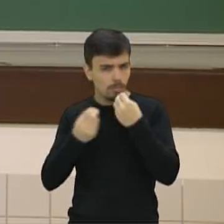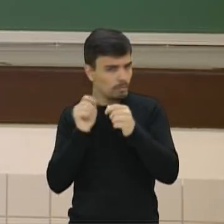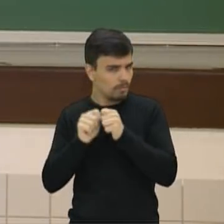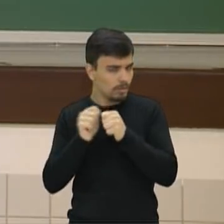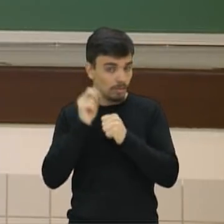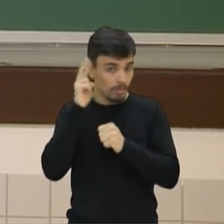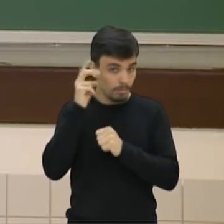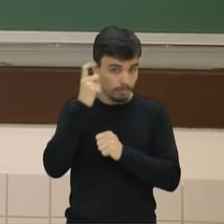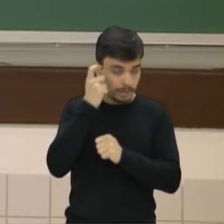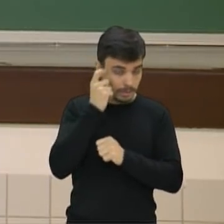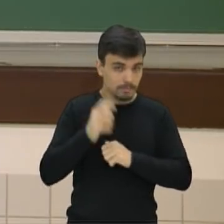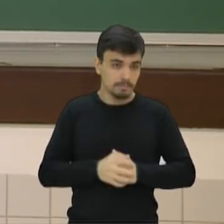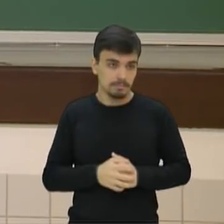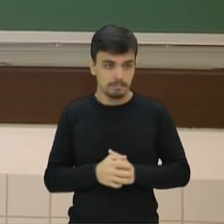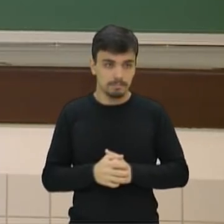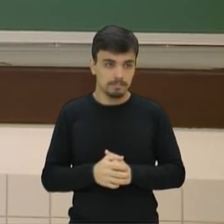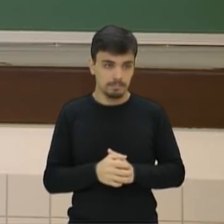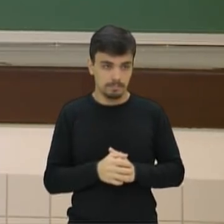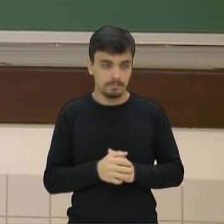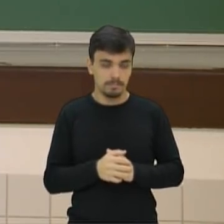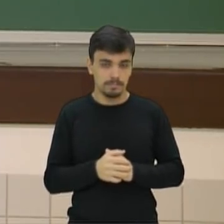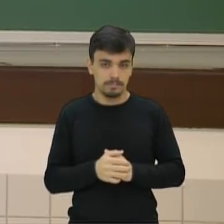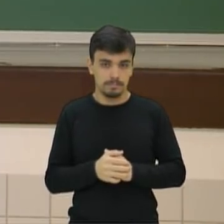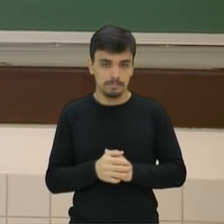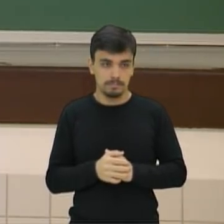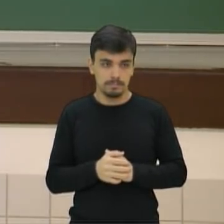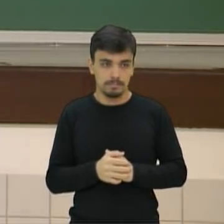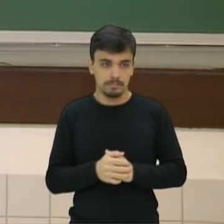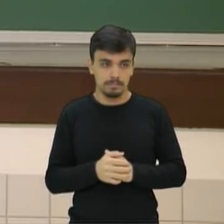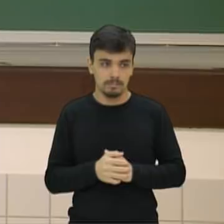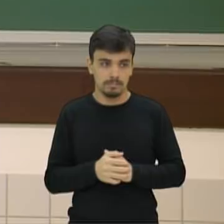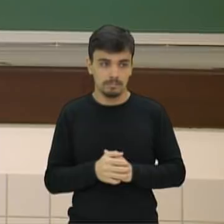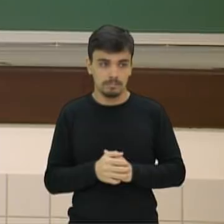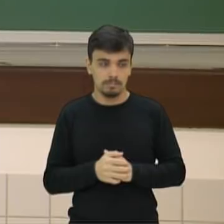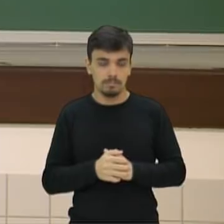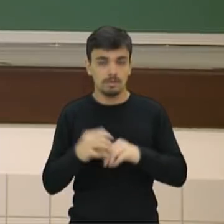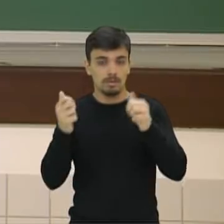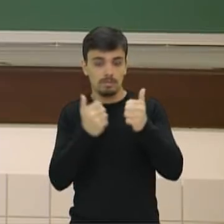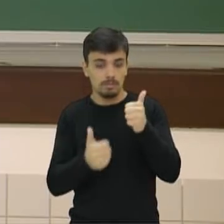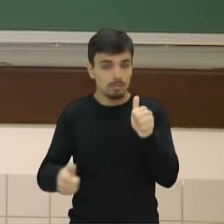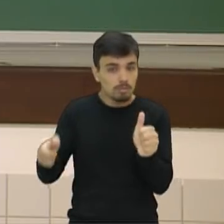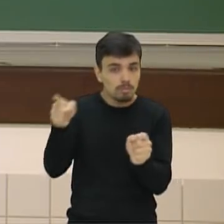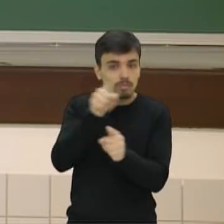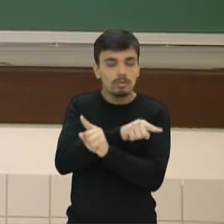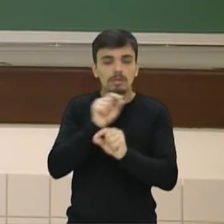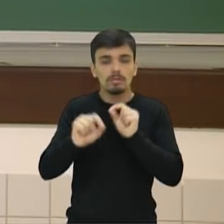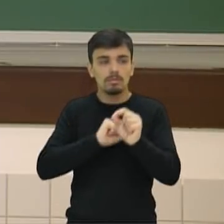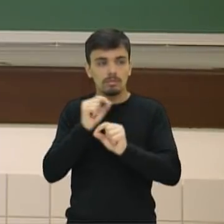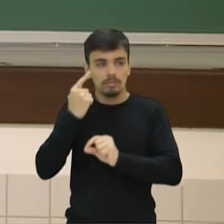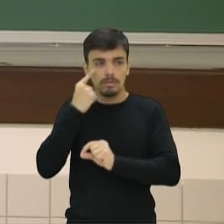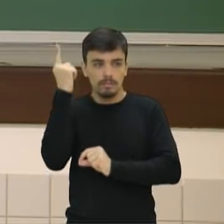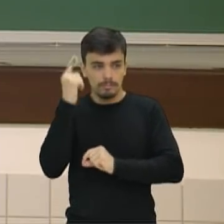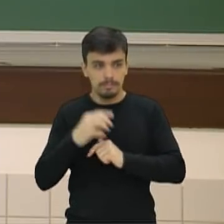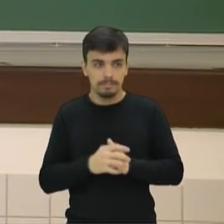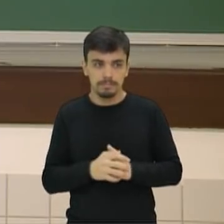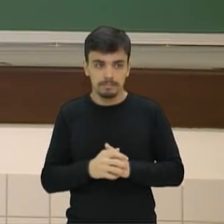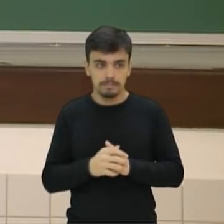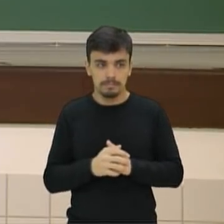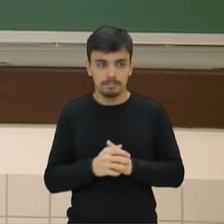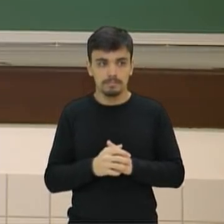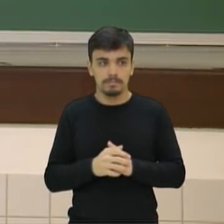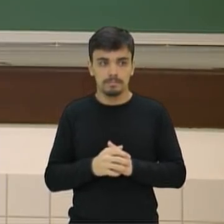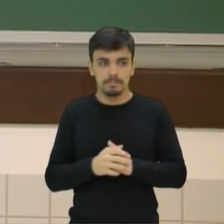My friends were happy, né? A frase afirmativa. Interrogativa, jogo o were para